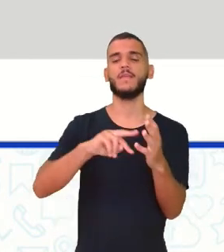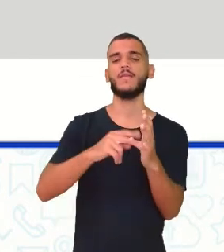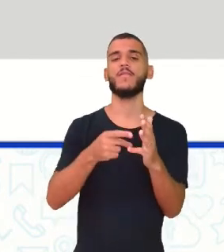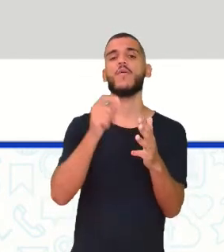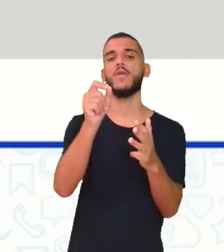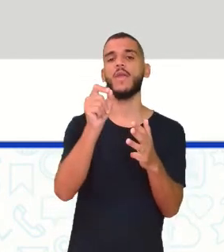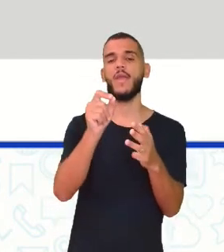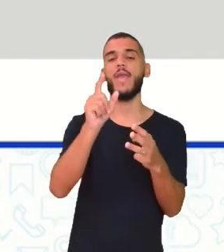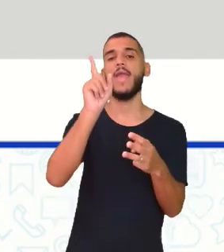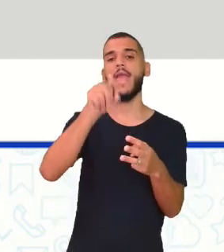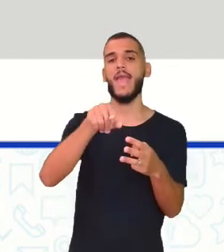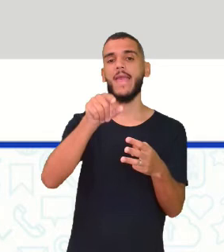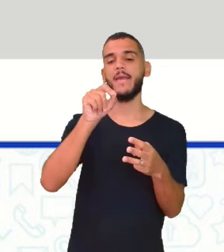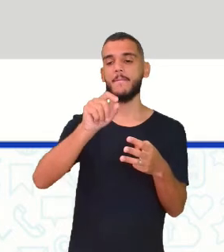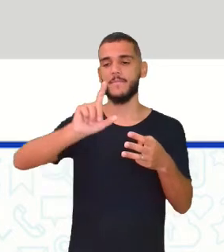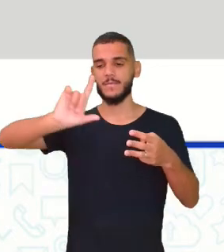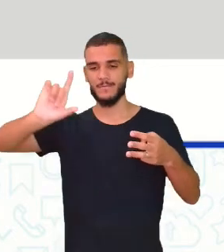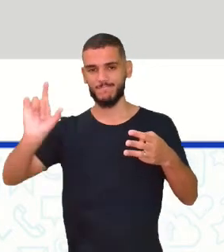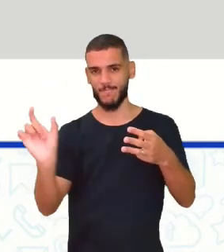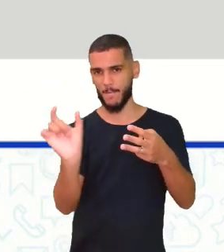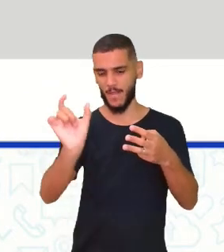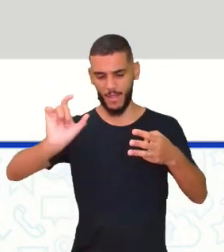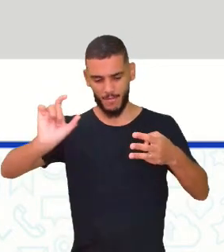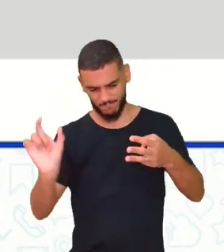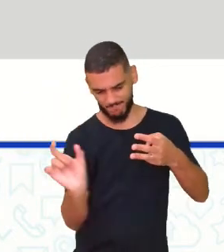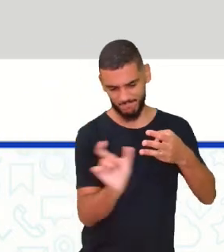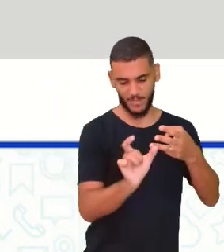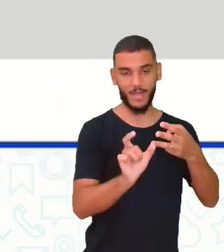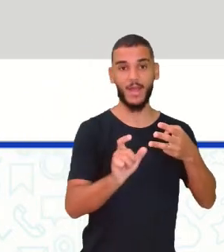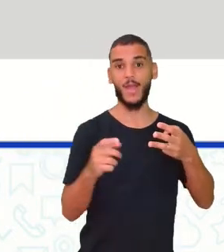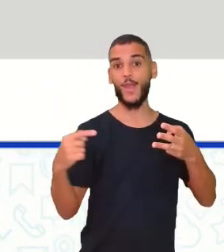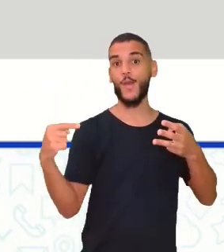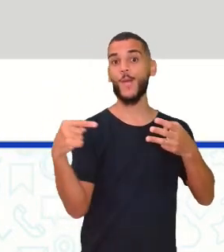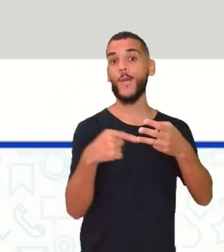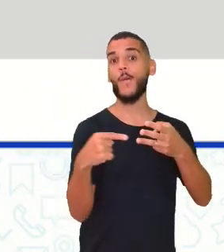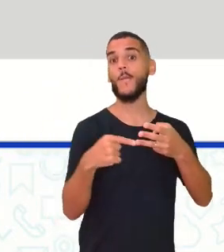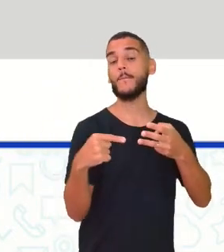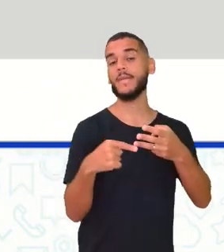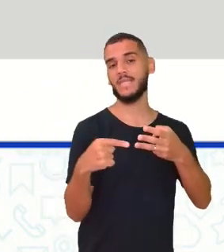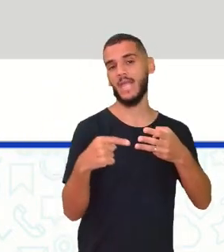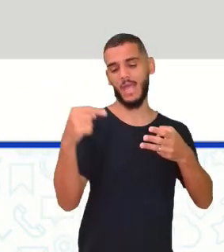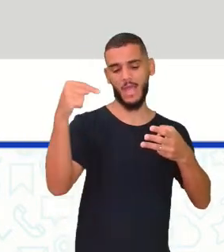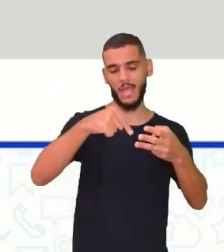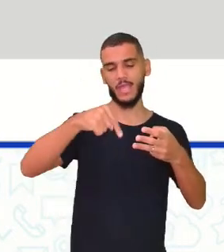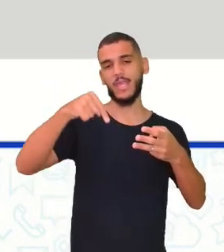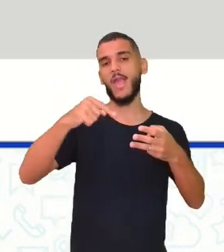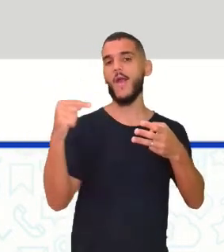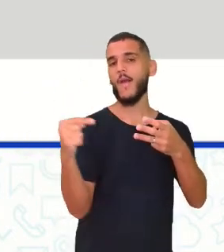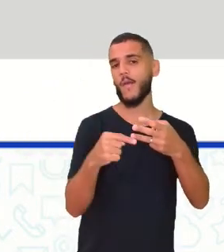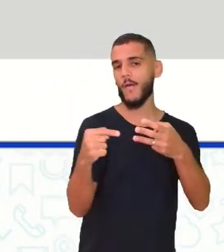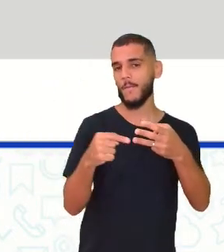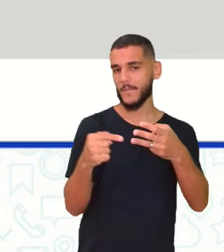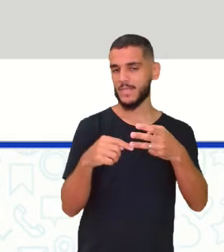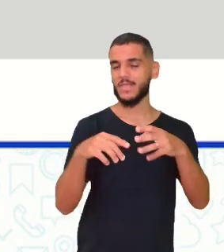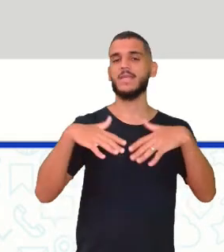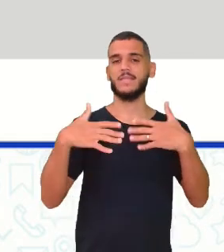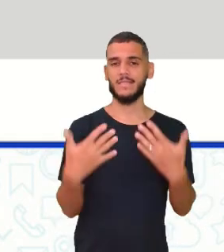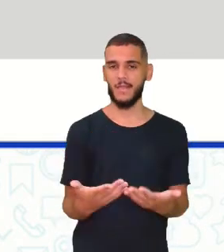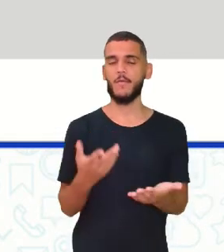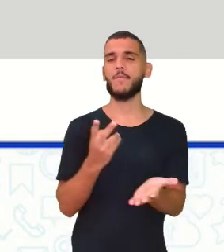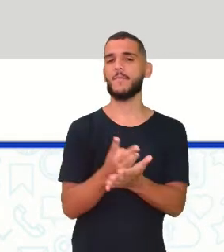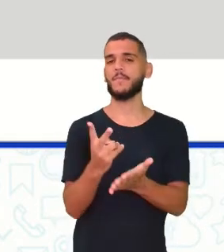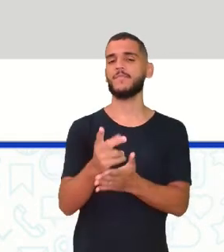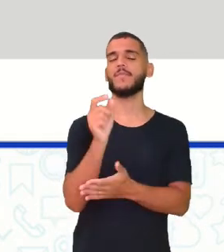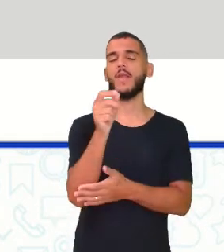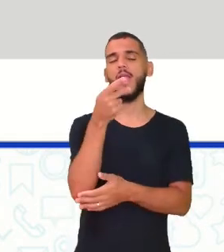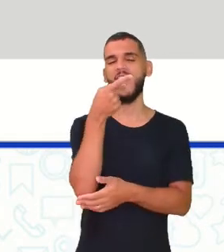da incorporação de uma palavra ao nosso léxico que, ainda que mantenha a pronúncia ou